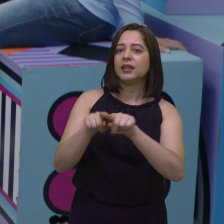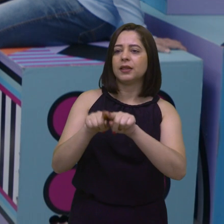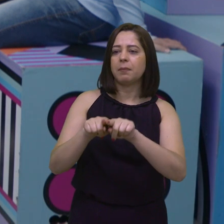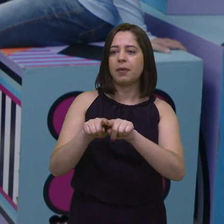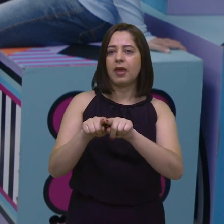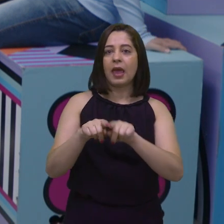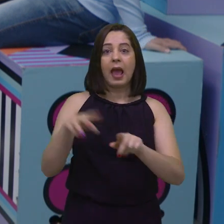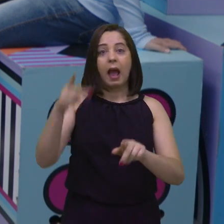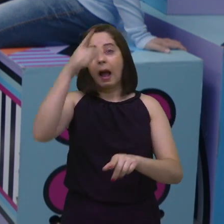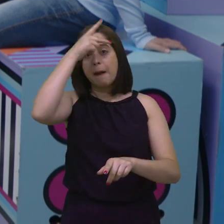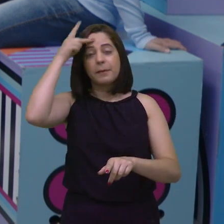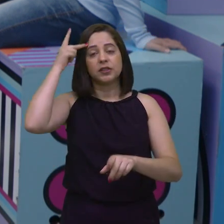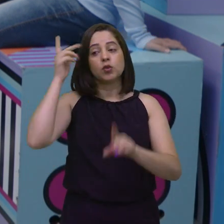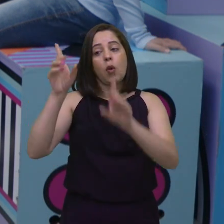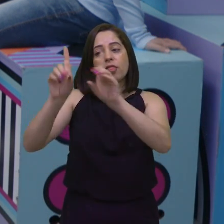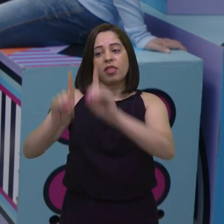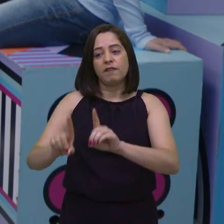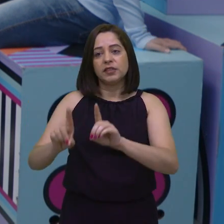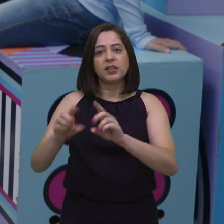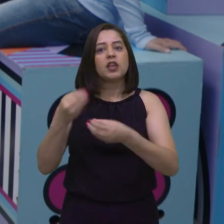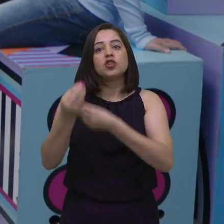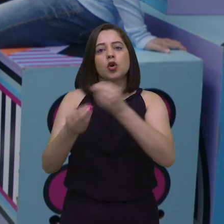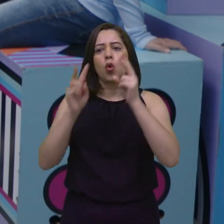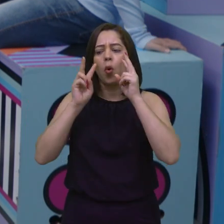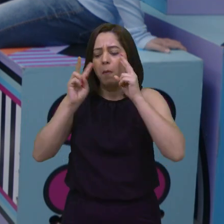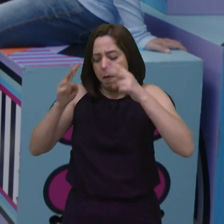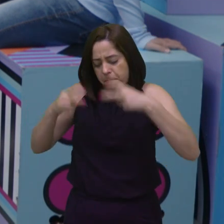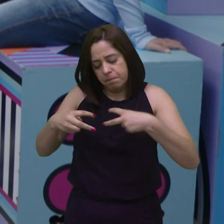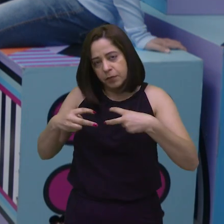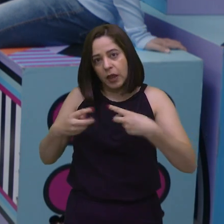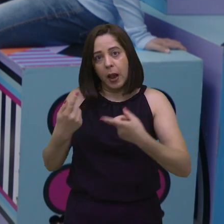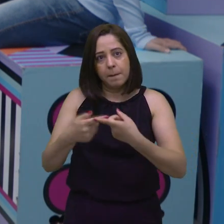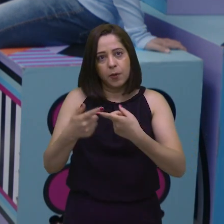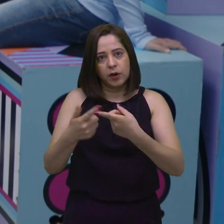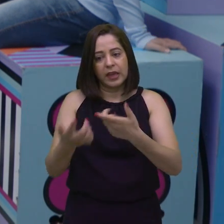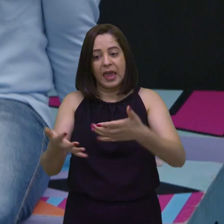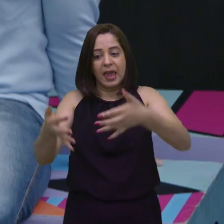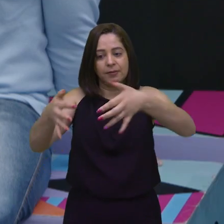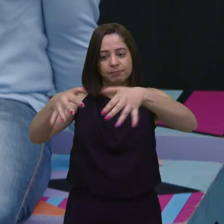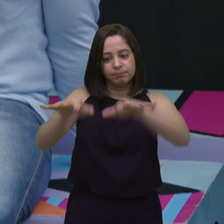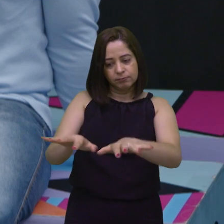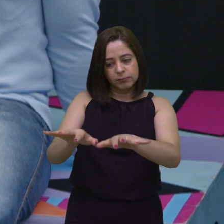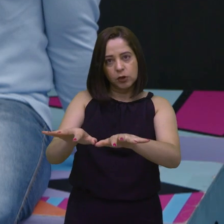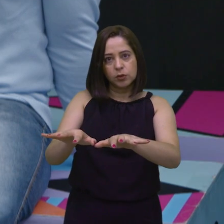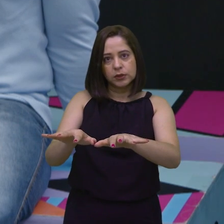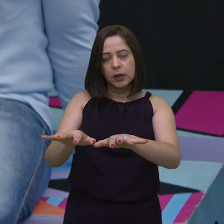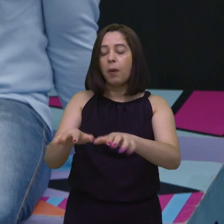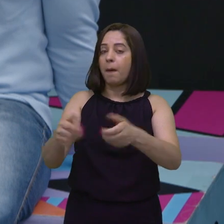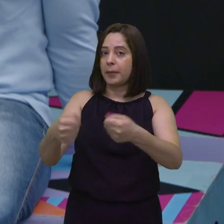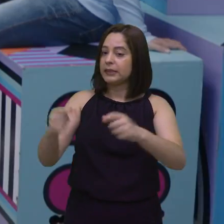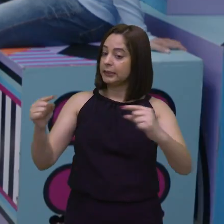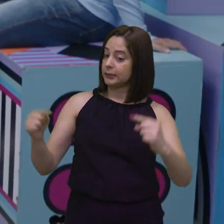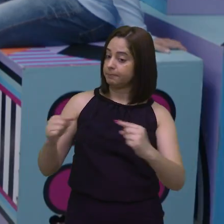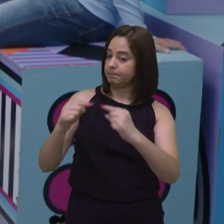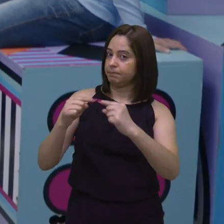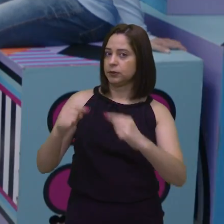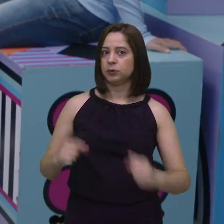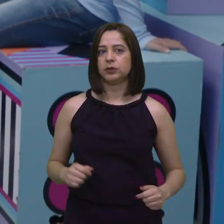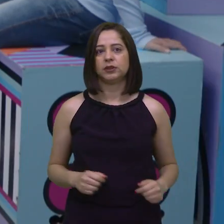deficiência se enxerga. Porque a inclusão está muito no encontro dessas opiniões, não está?